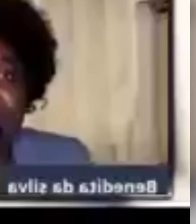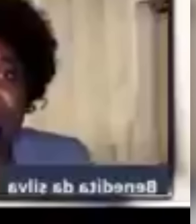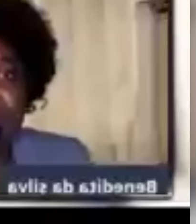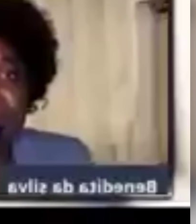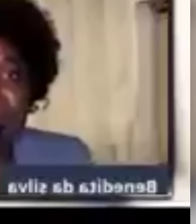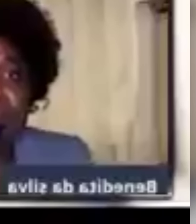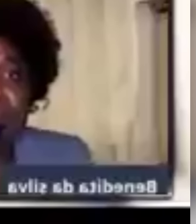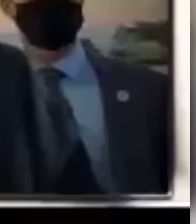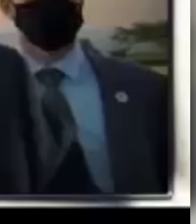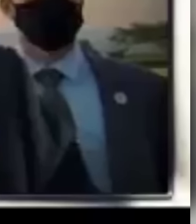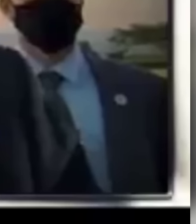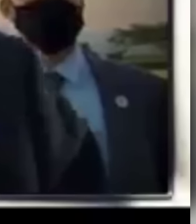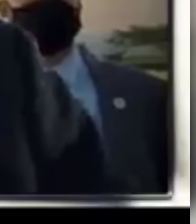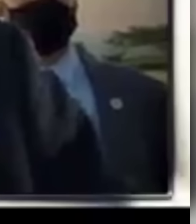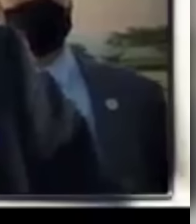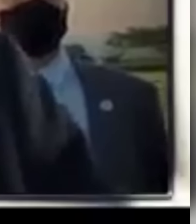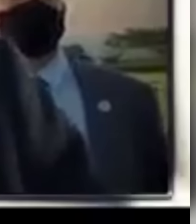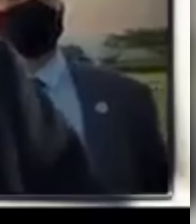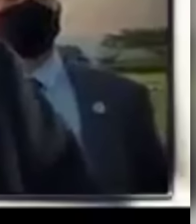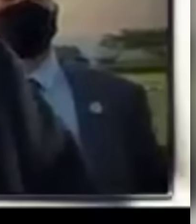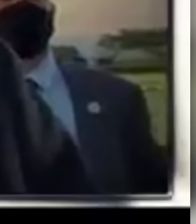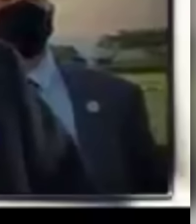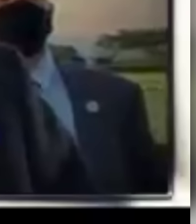É um louco maluco.